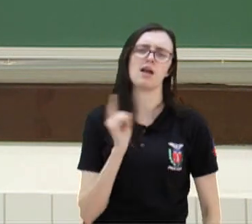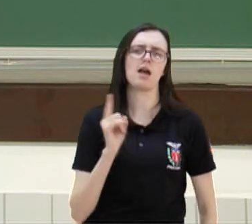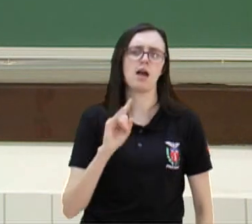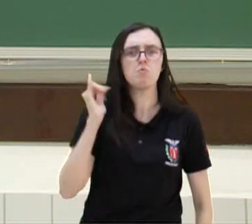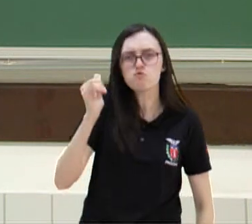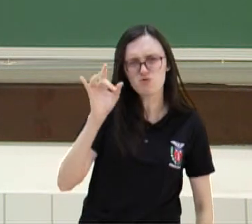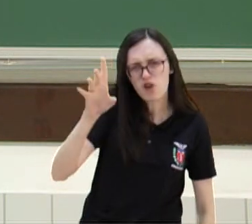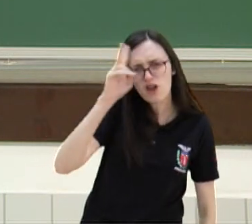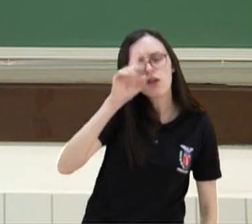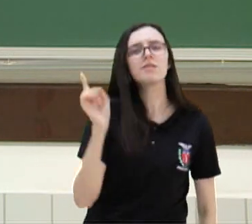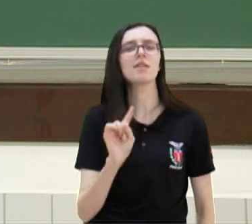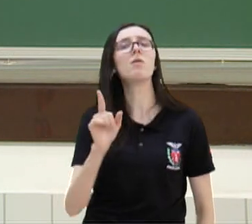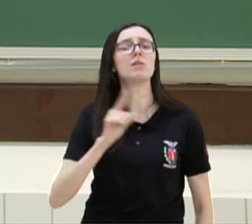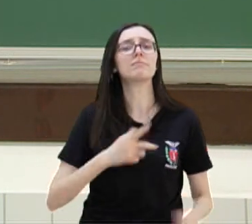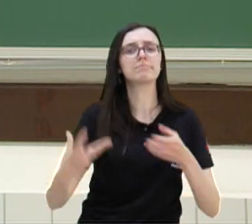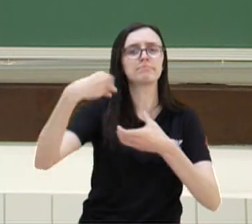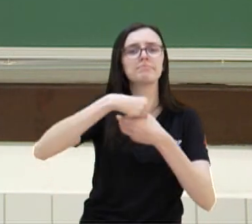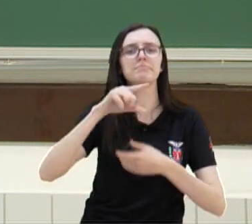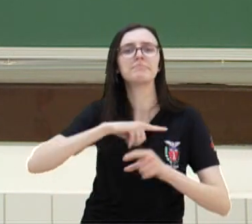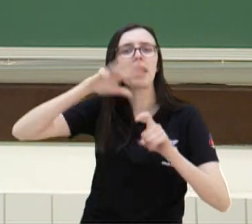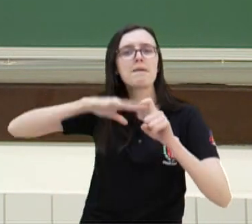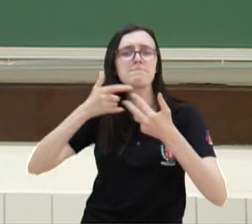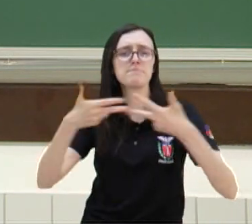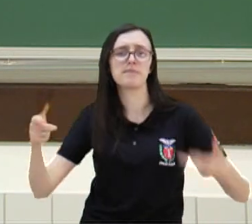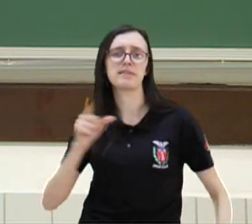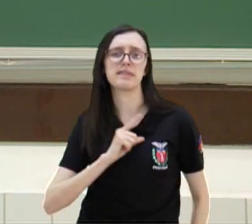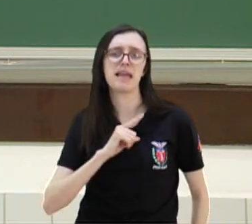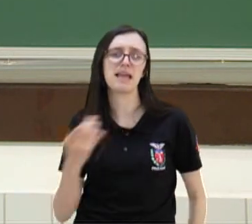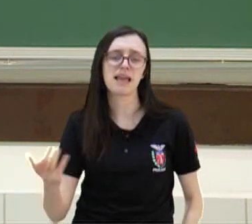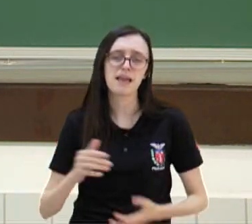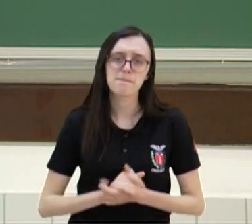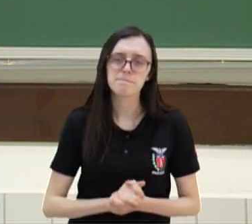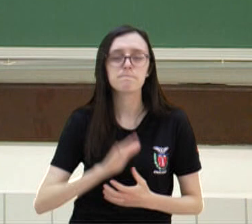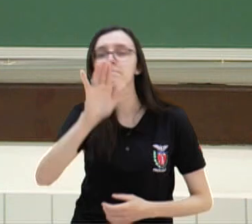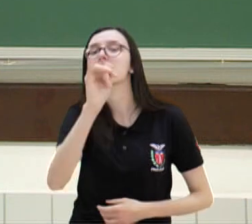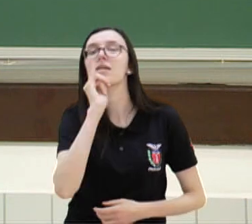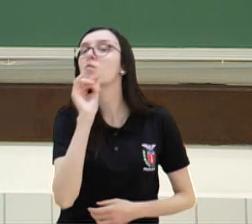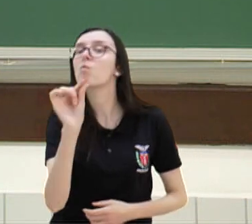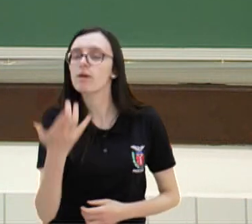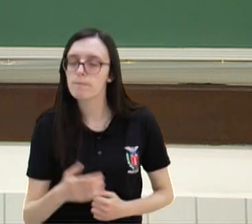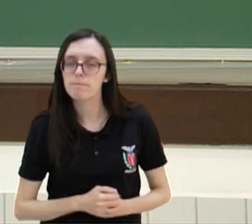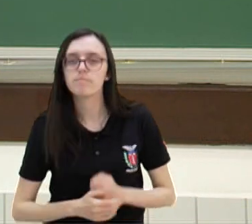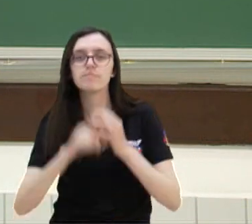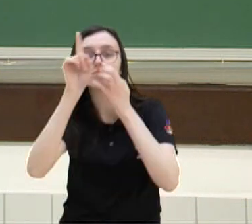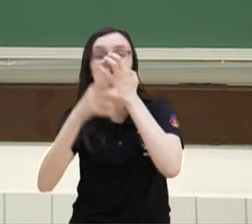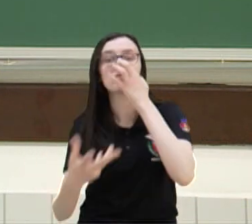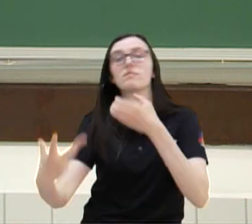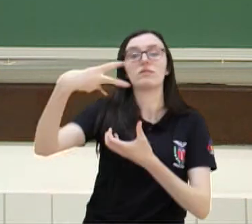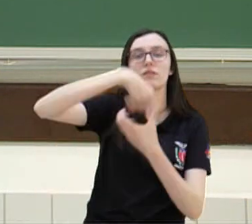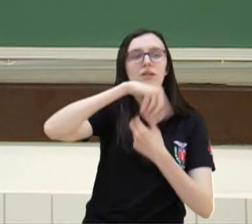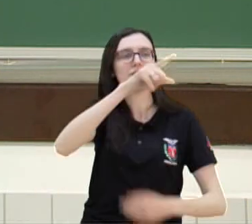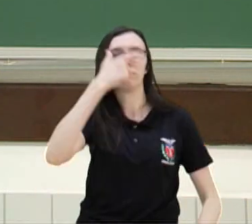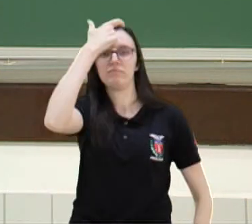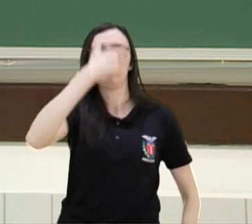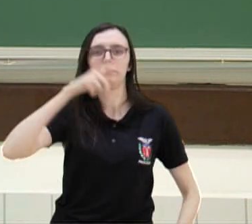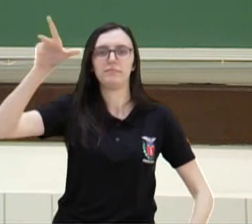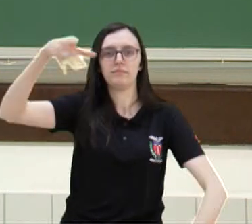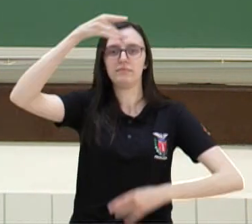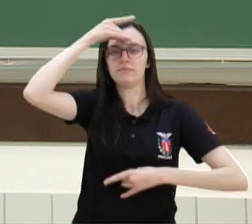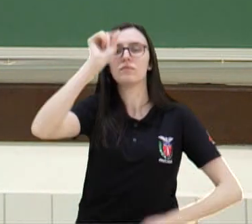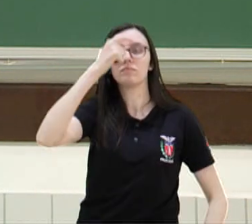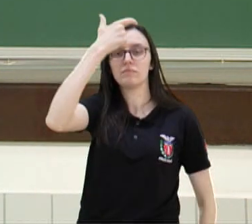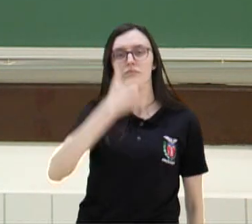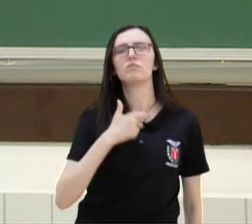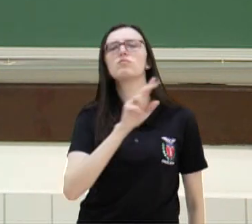narrativa histórica, ele também tem pitadas mitológicas ali, tá? Como, por exemplo, a inserção desse personagem, que é um